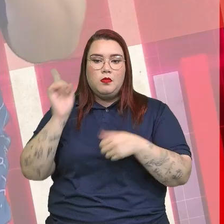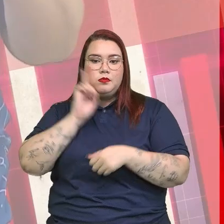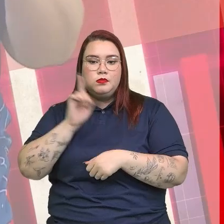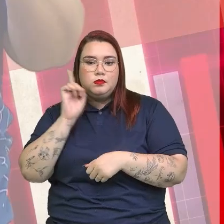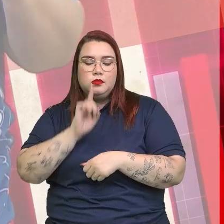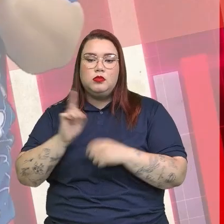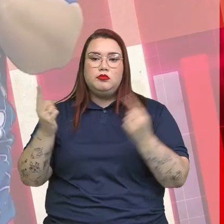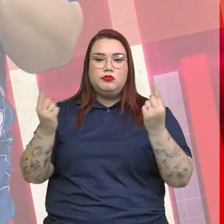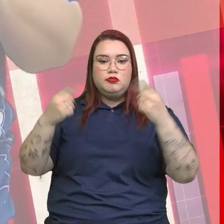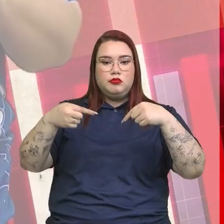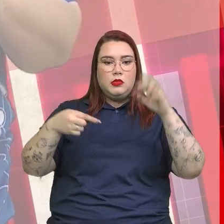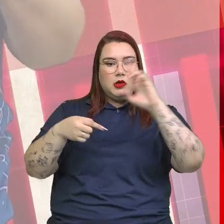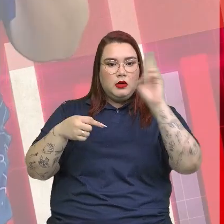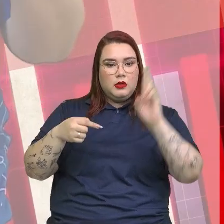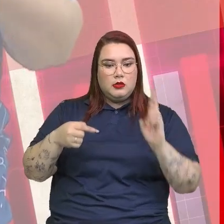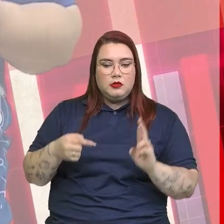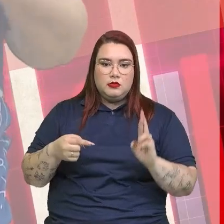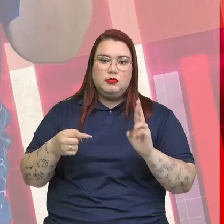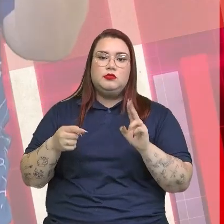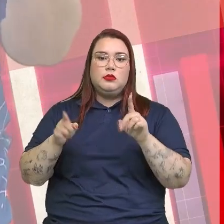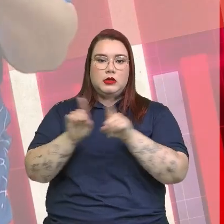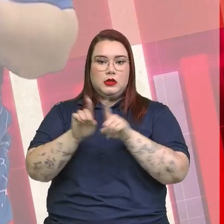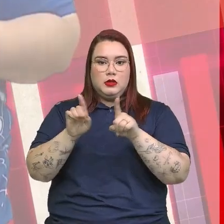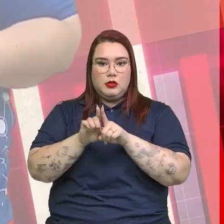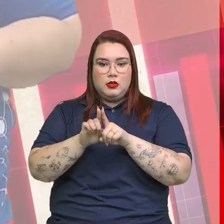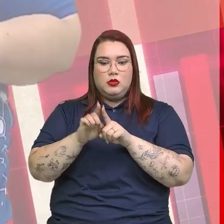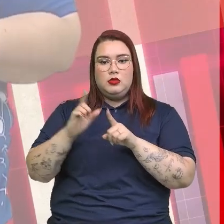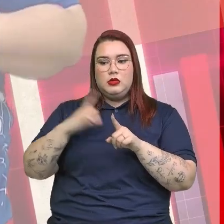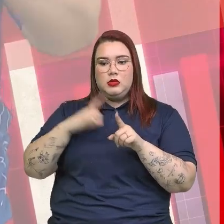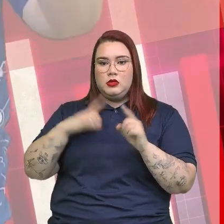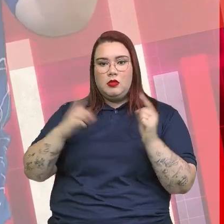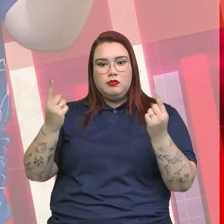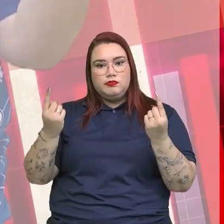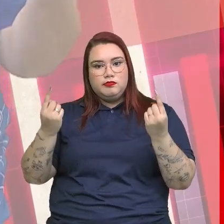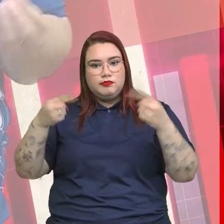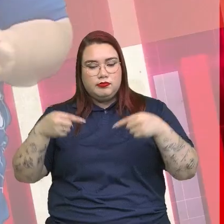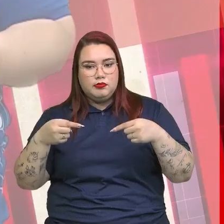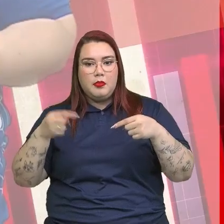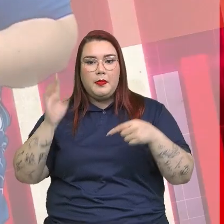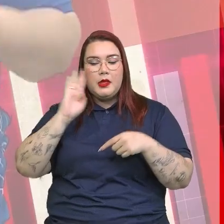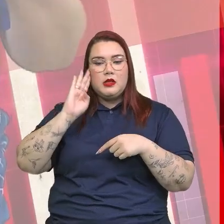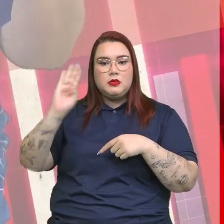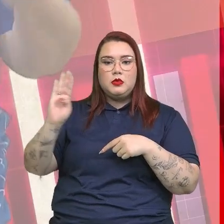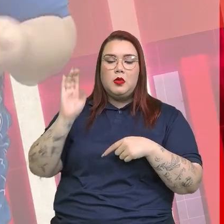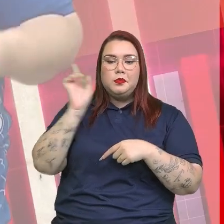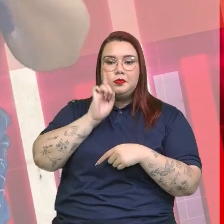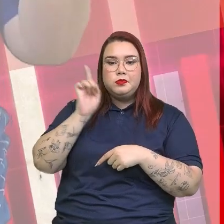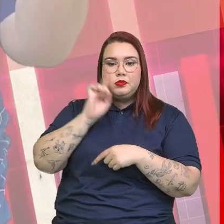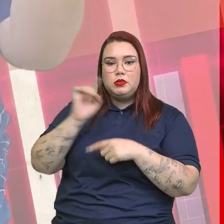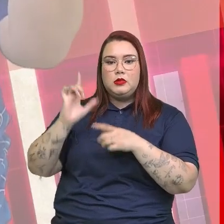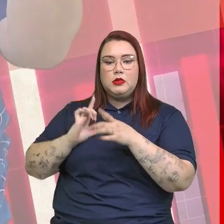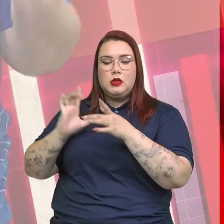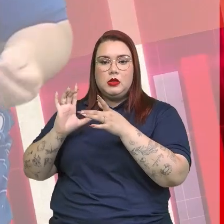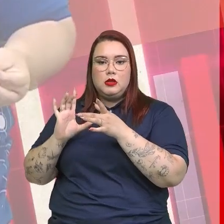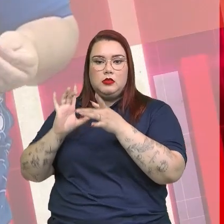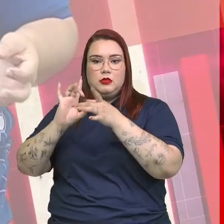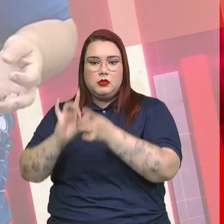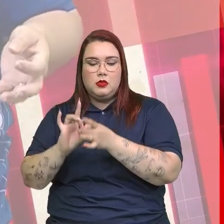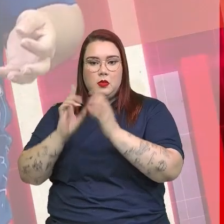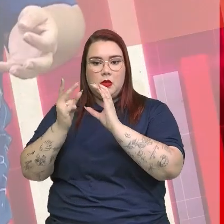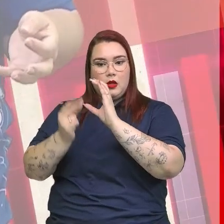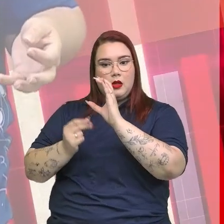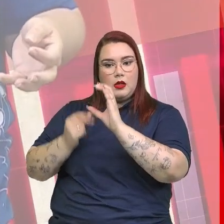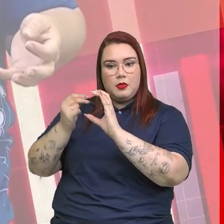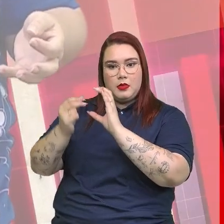Unidos e União Soviética, tá certo, com as suas correntes ideológicas, principalmente os Estados Unidos ligada ao